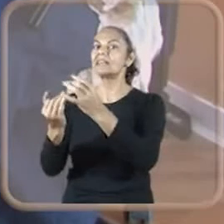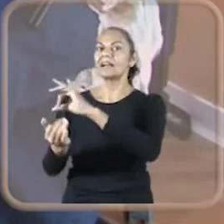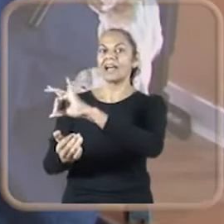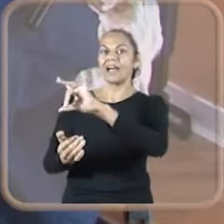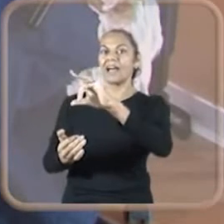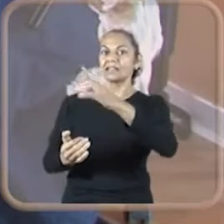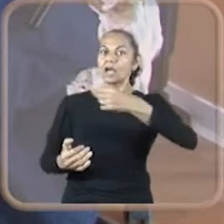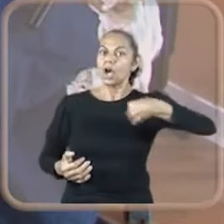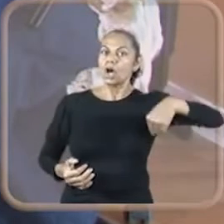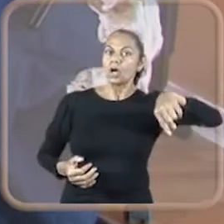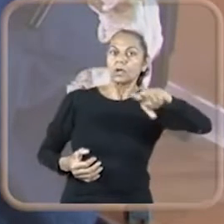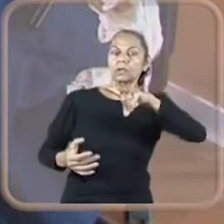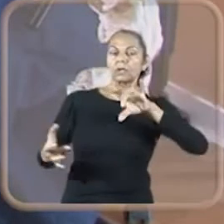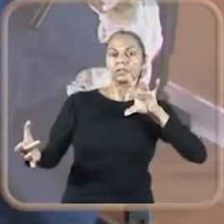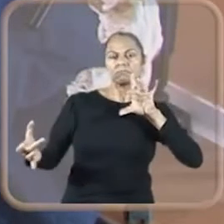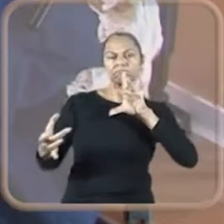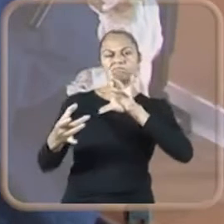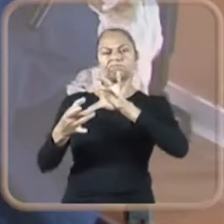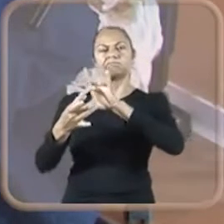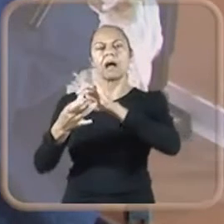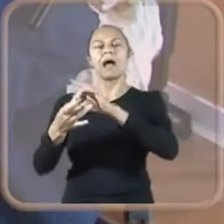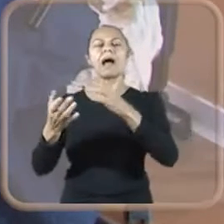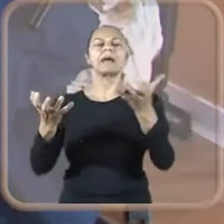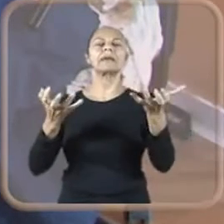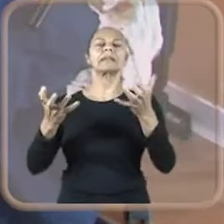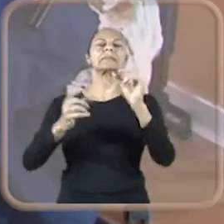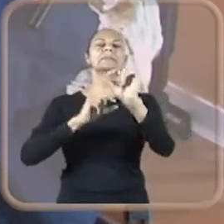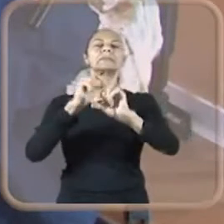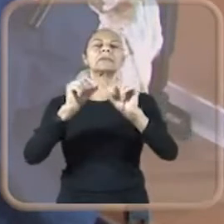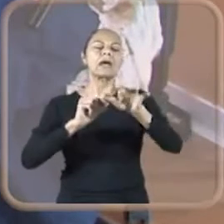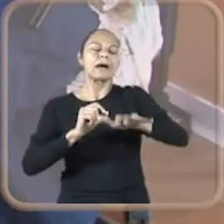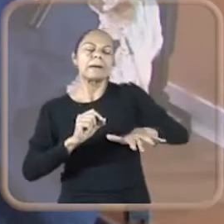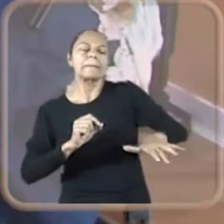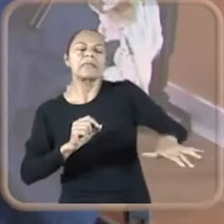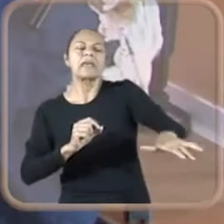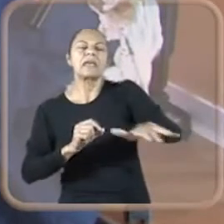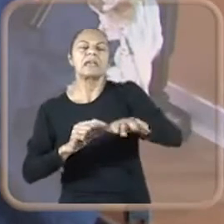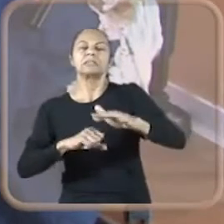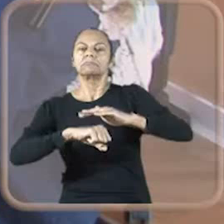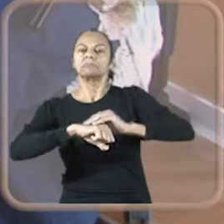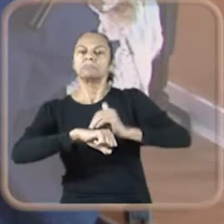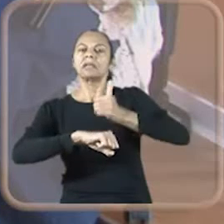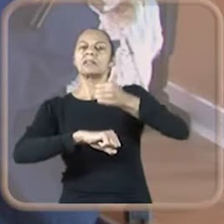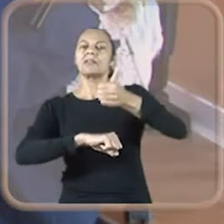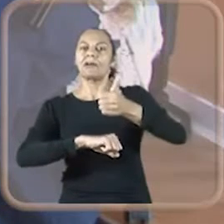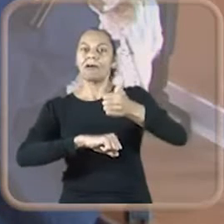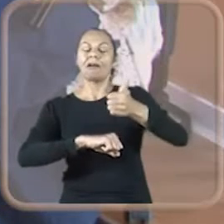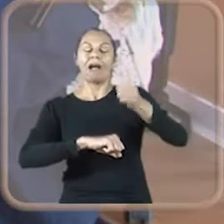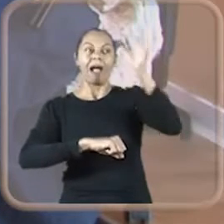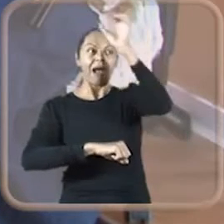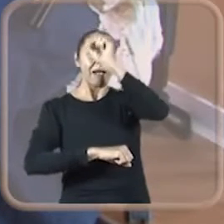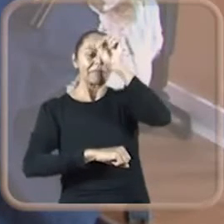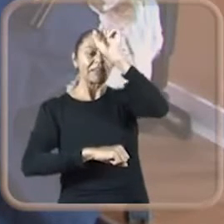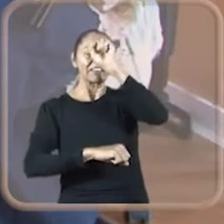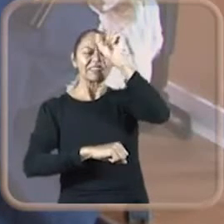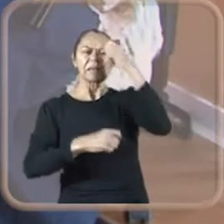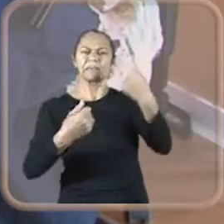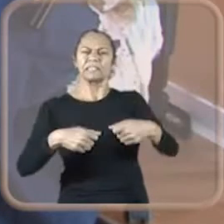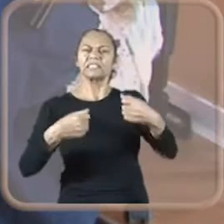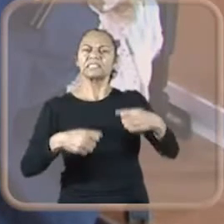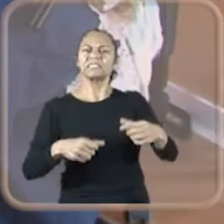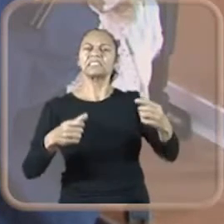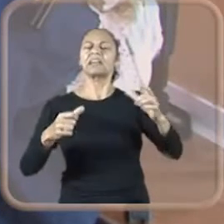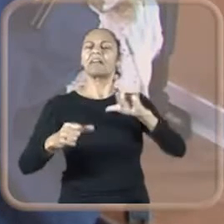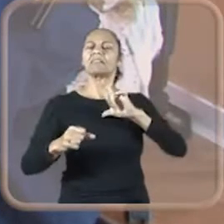pais saibam que nós estamos imbuídos em criar o melhor ambiente de aprendizagem possível. E esses ambientes